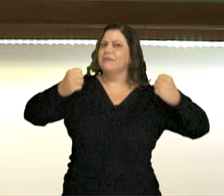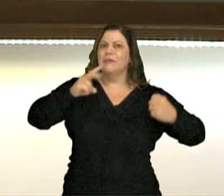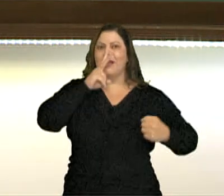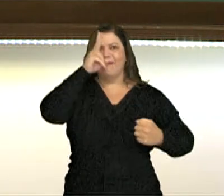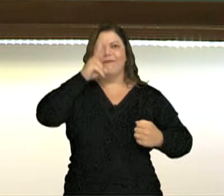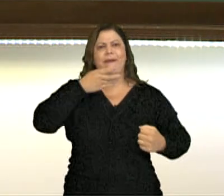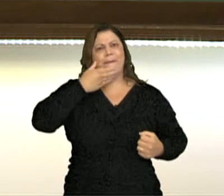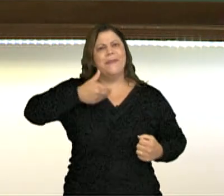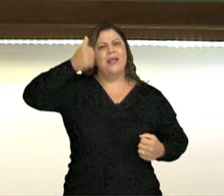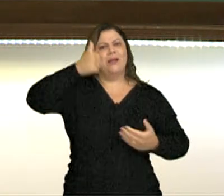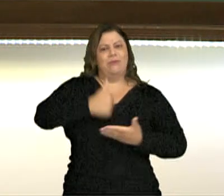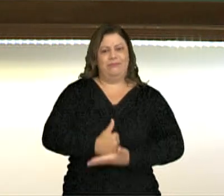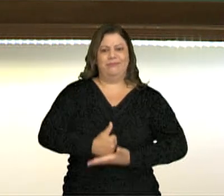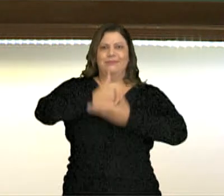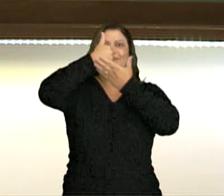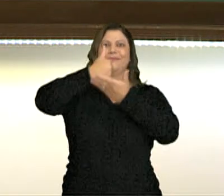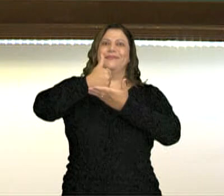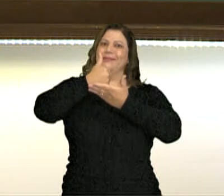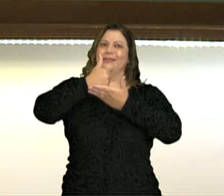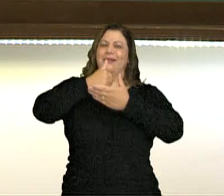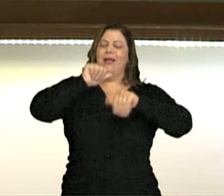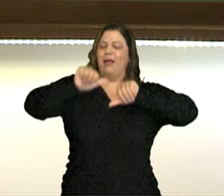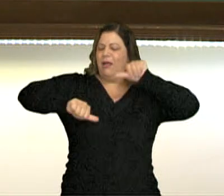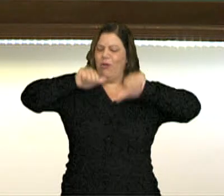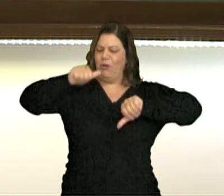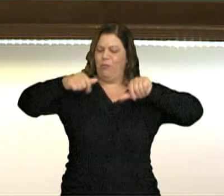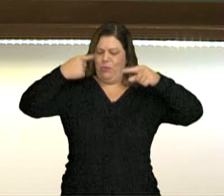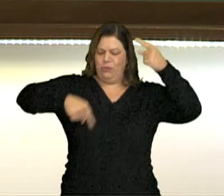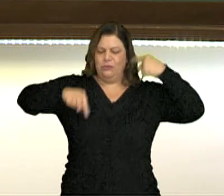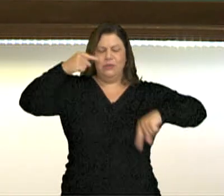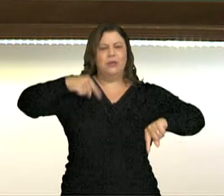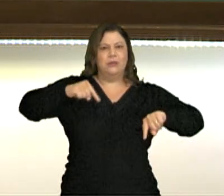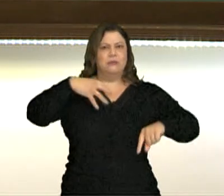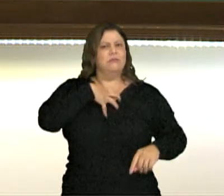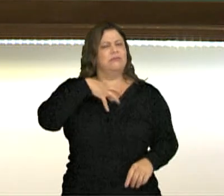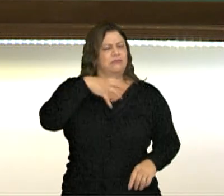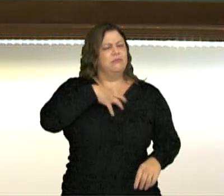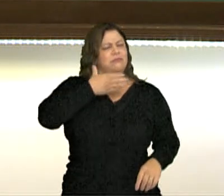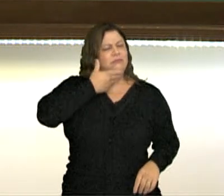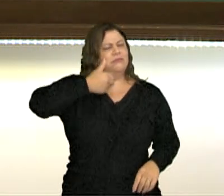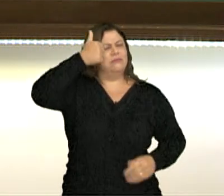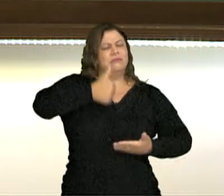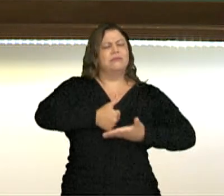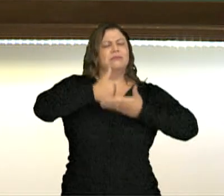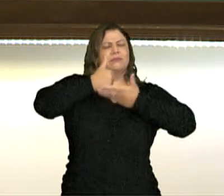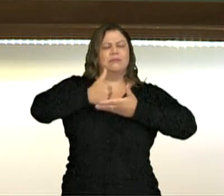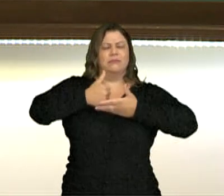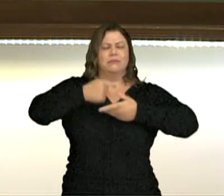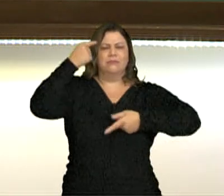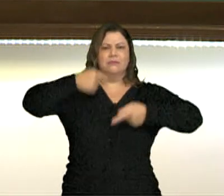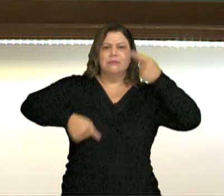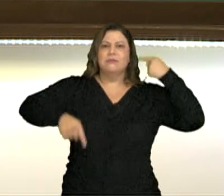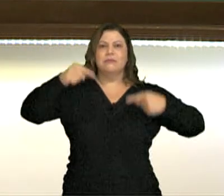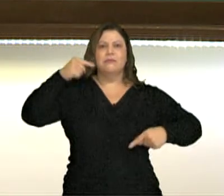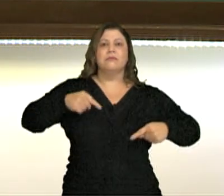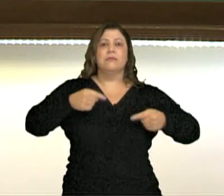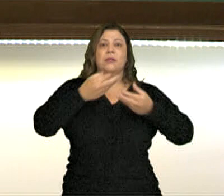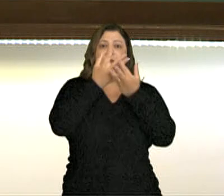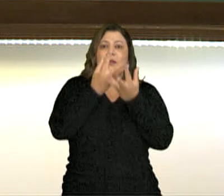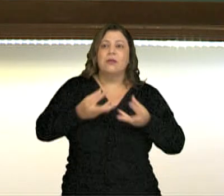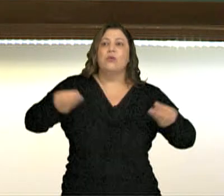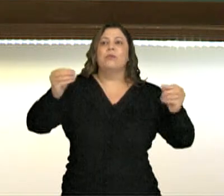minha autoestima, porque eu estou vendo uma mudança no meu corpo, eu me sinto melhor comigo mesmo, com a minha imagem. Então, é um benefício